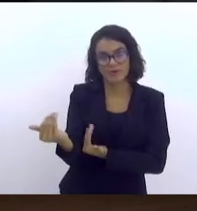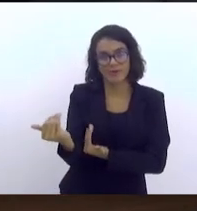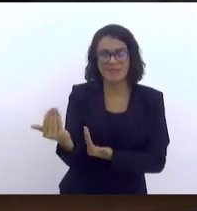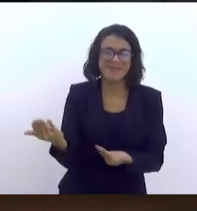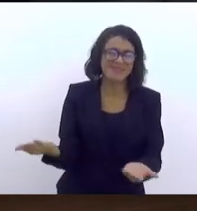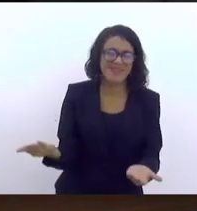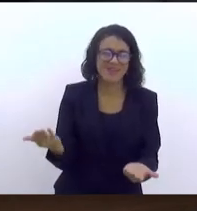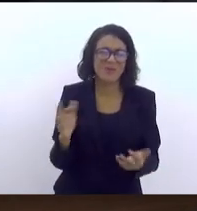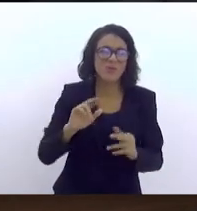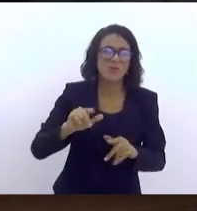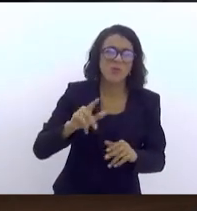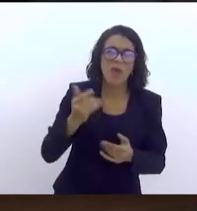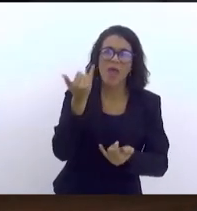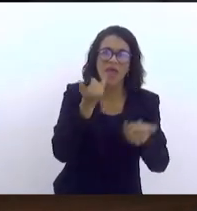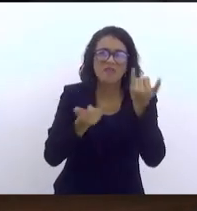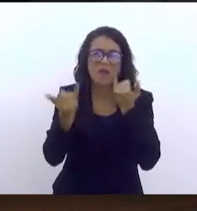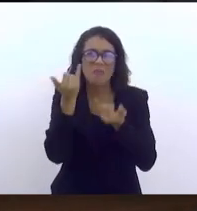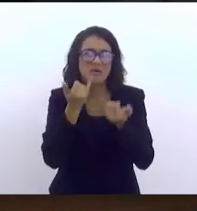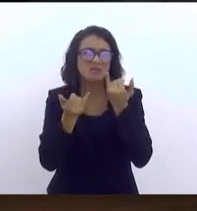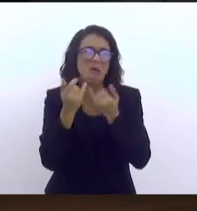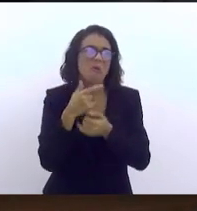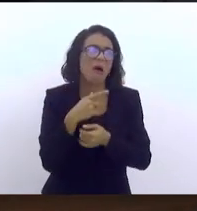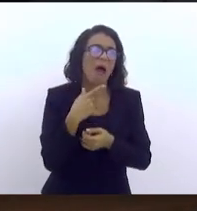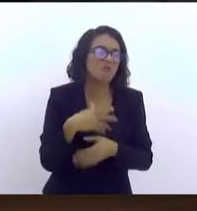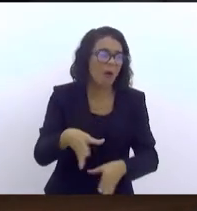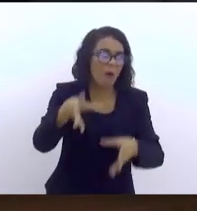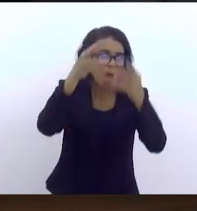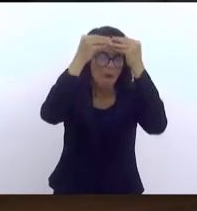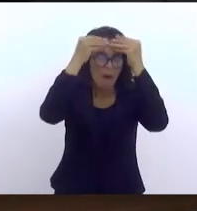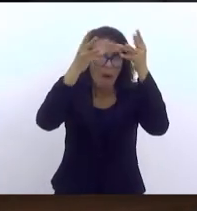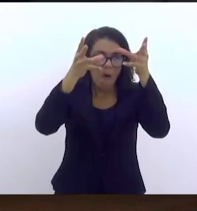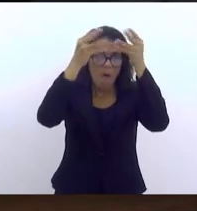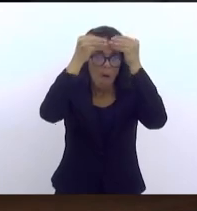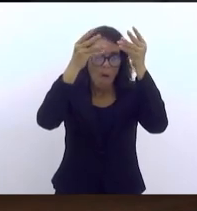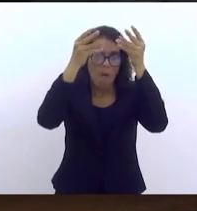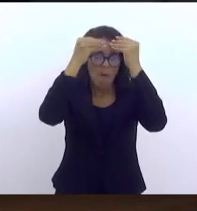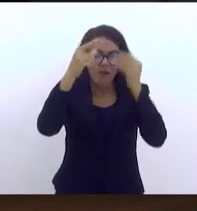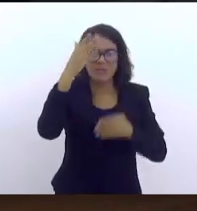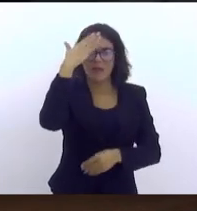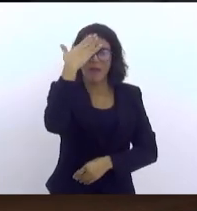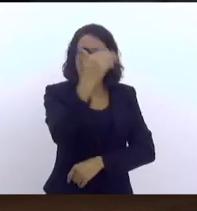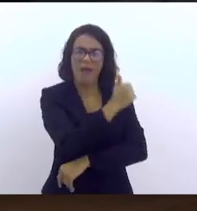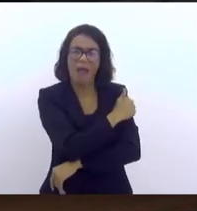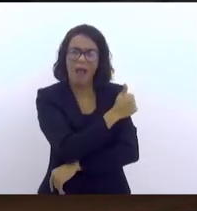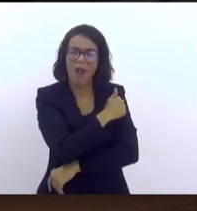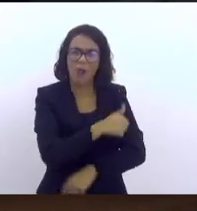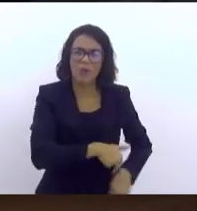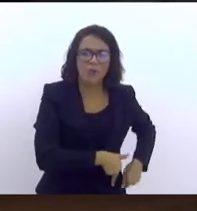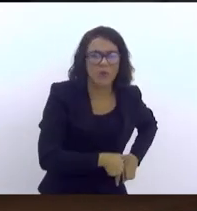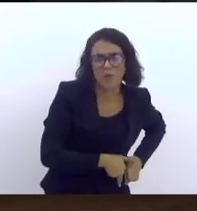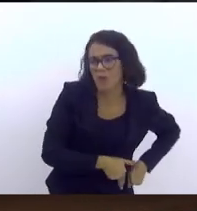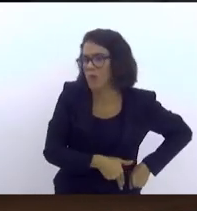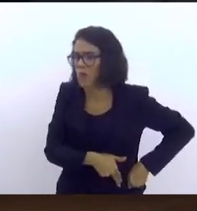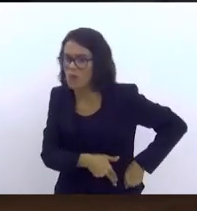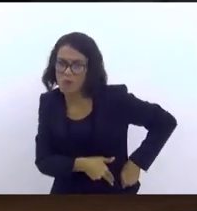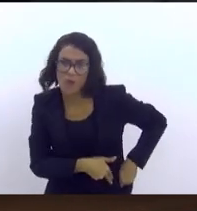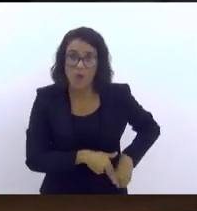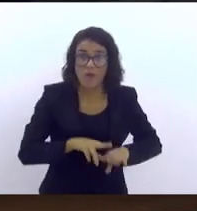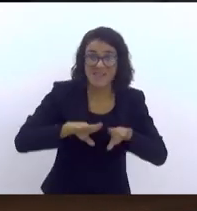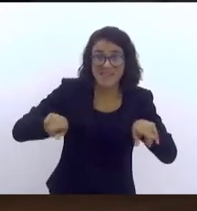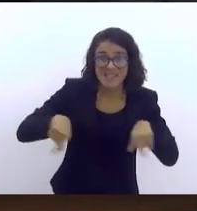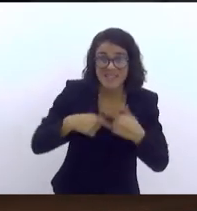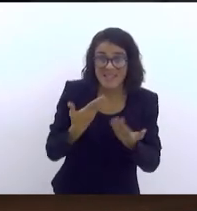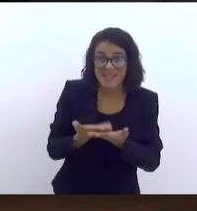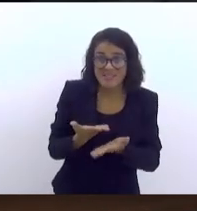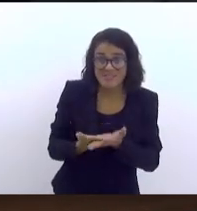não é algo uma informação que a gente só pega em absorve saber que o aluno chegou com uma arma na escola não é outra informação que a gente